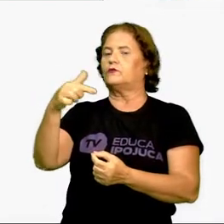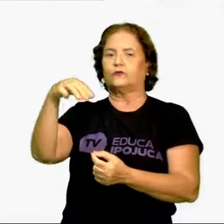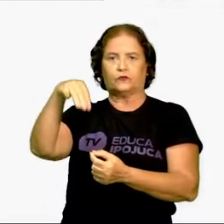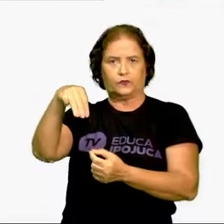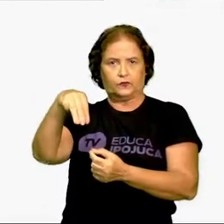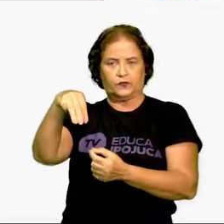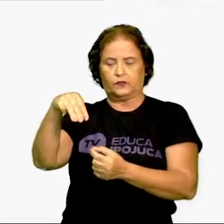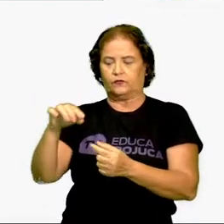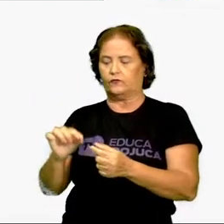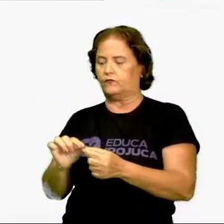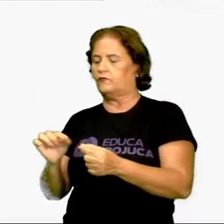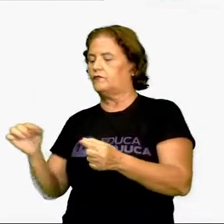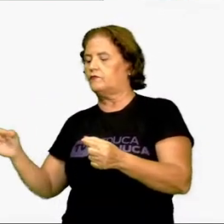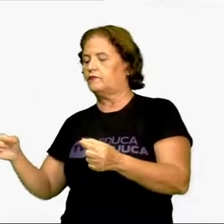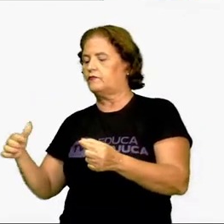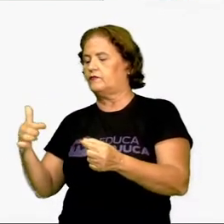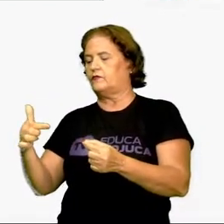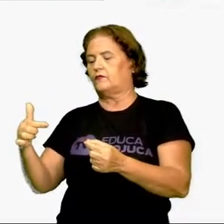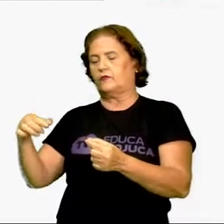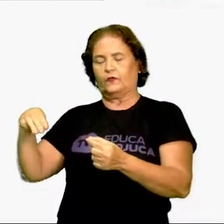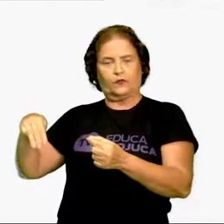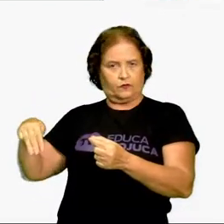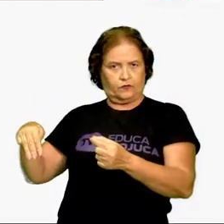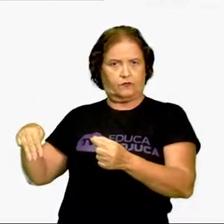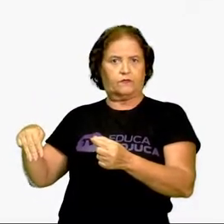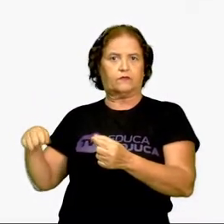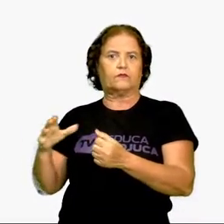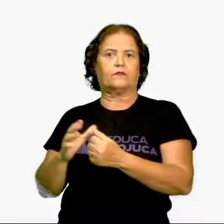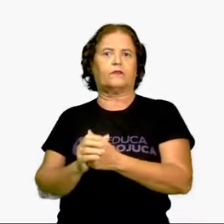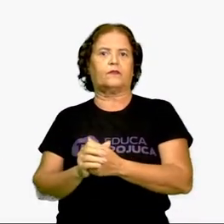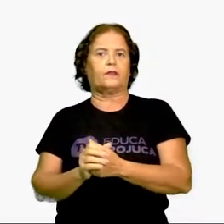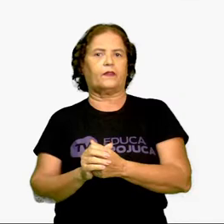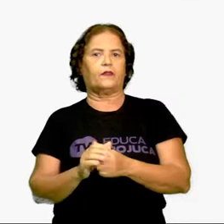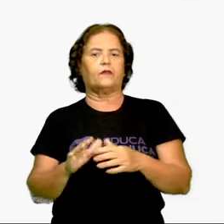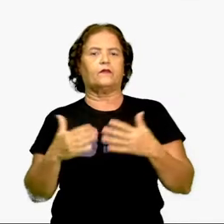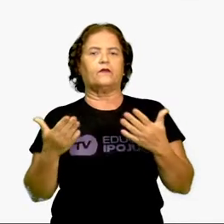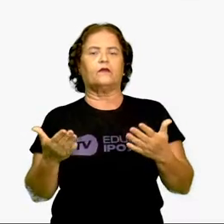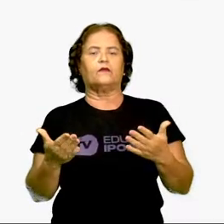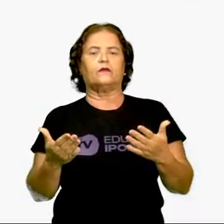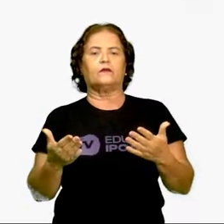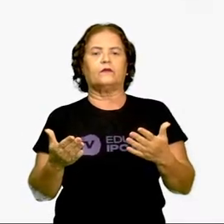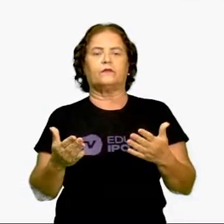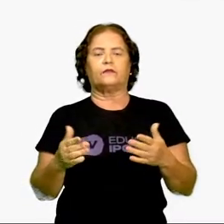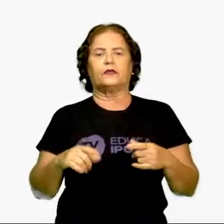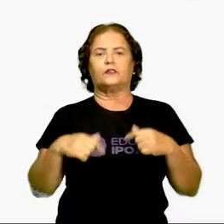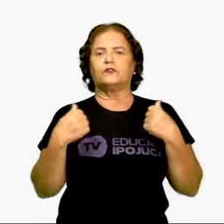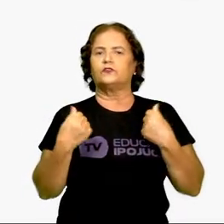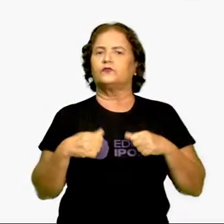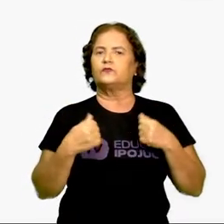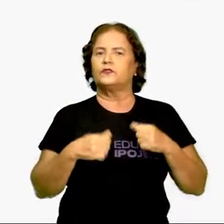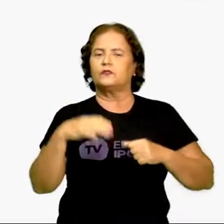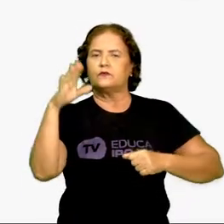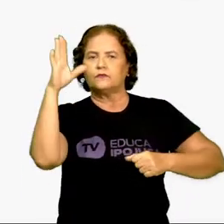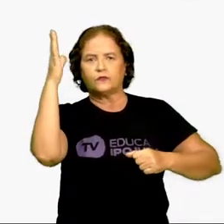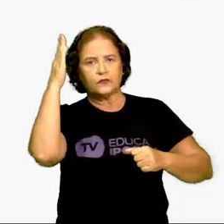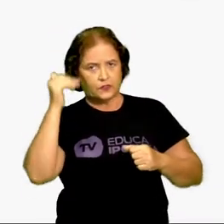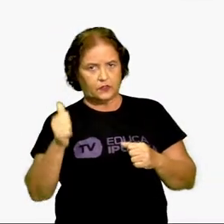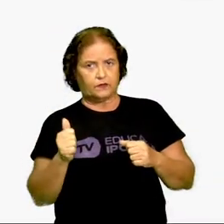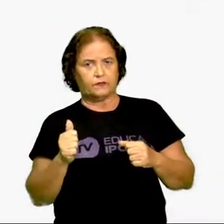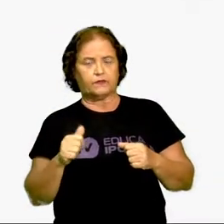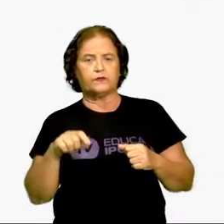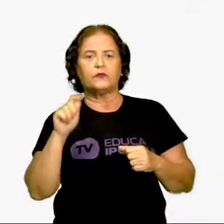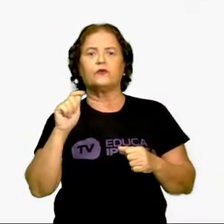metros de comprimento ou largura, que é a mesma coisa. Para isso, nós primeiro precisamos saber o que